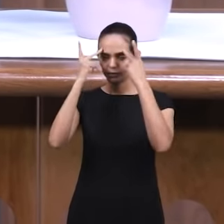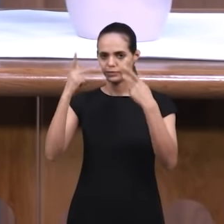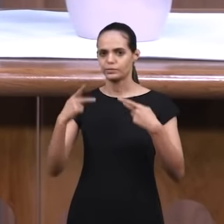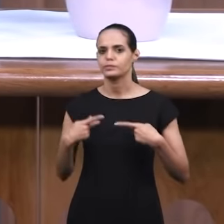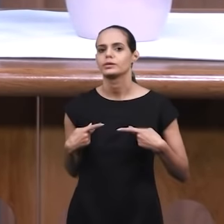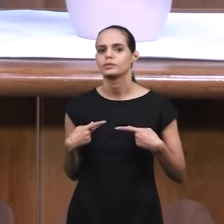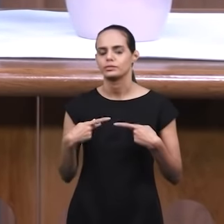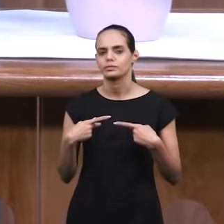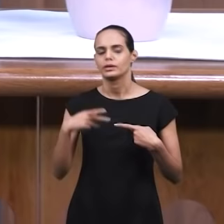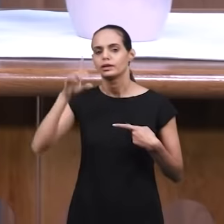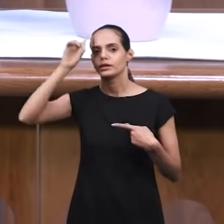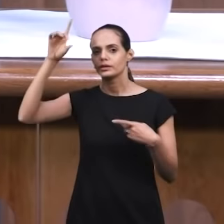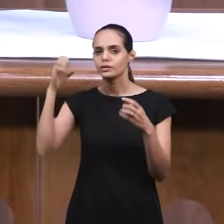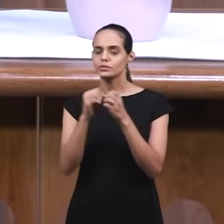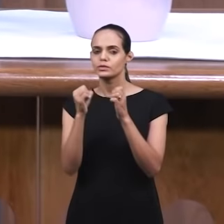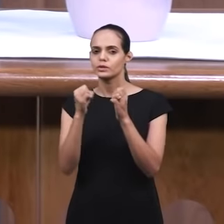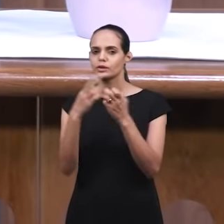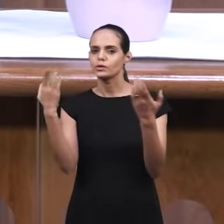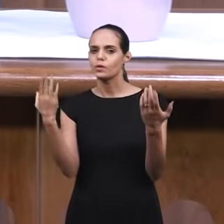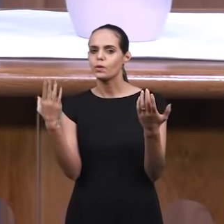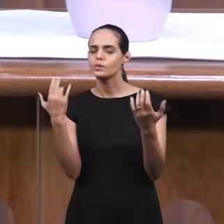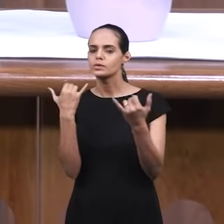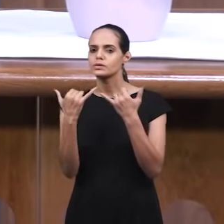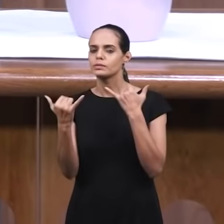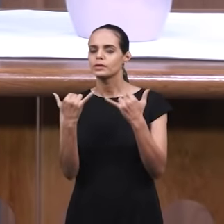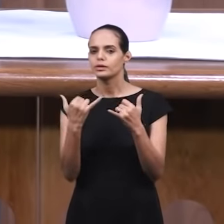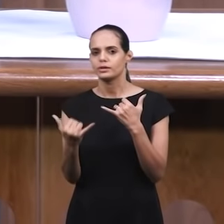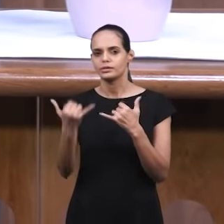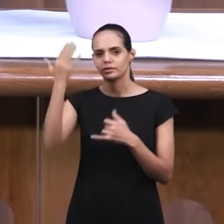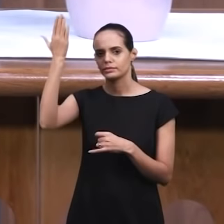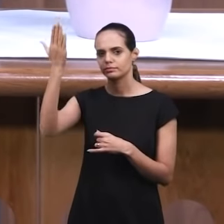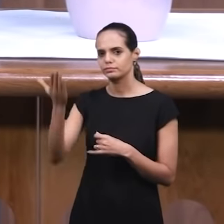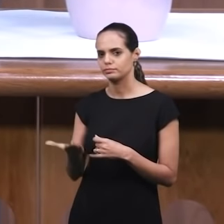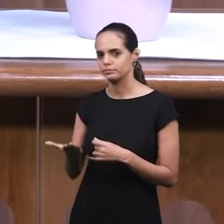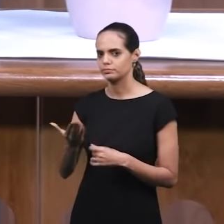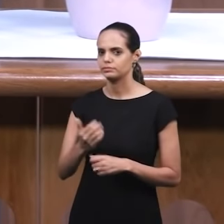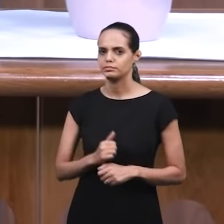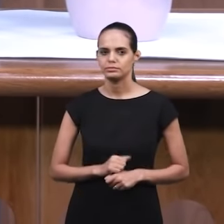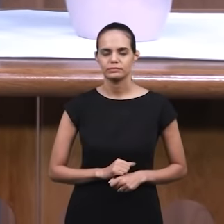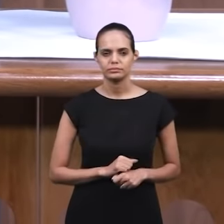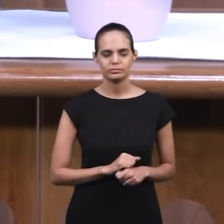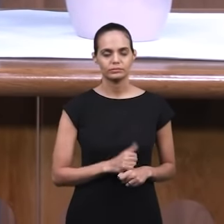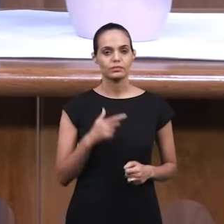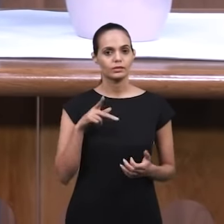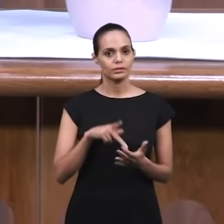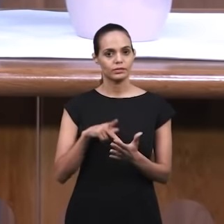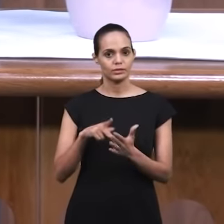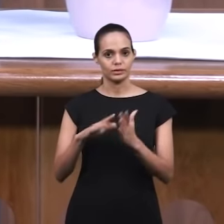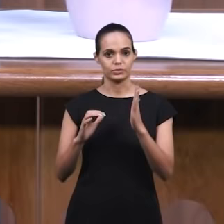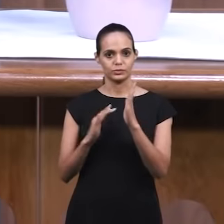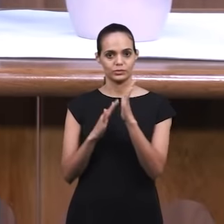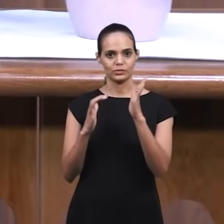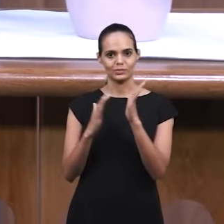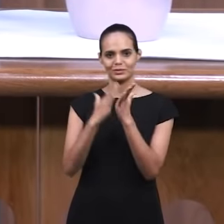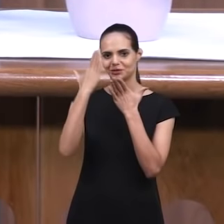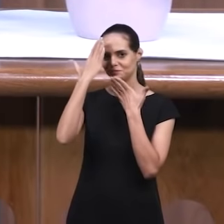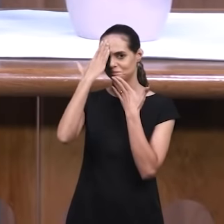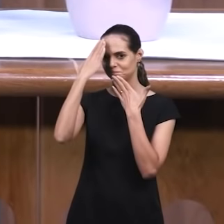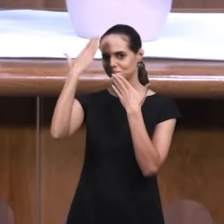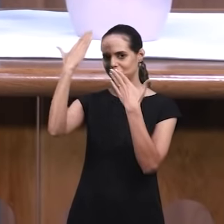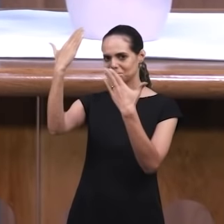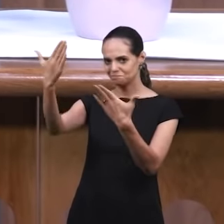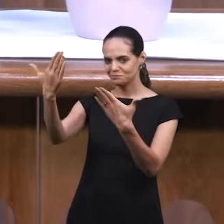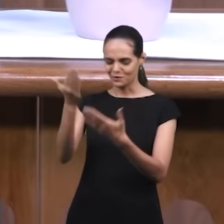criou à sua imagem e à sua semelhança. Na verdade, o louvor e a gratidão